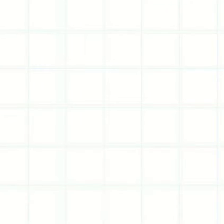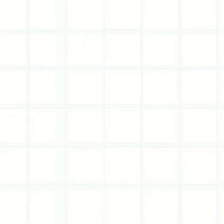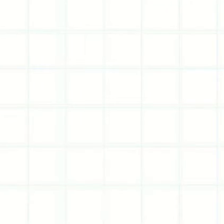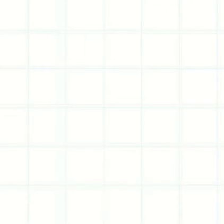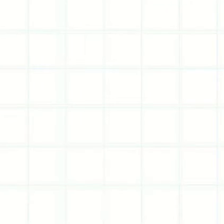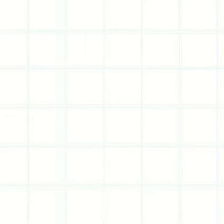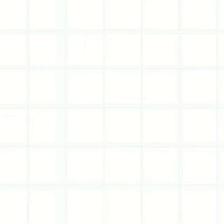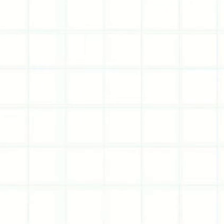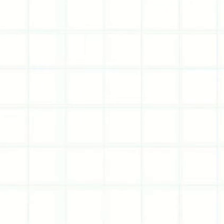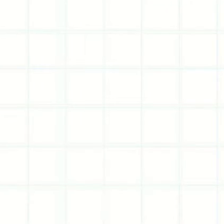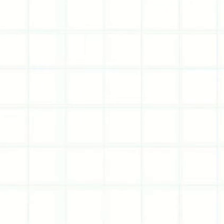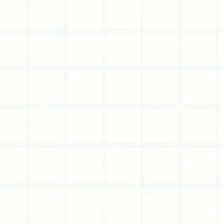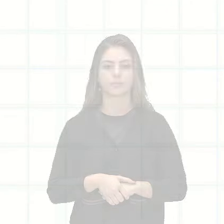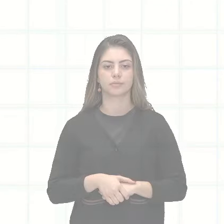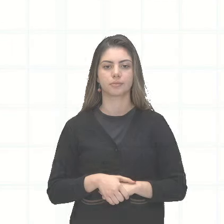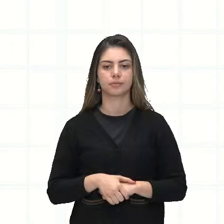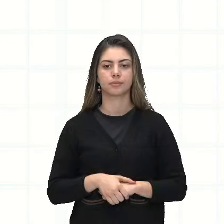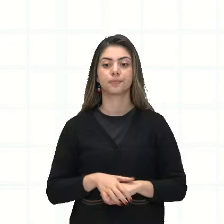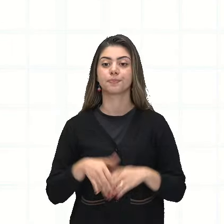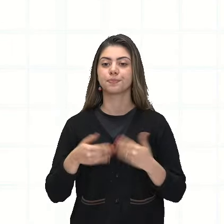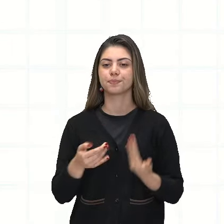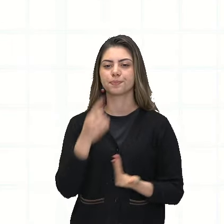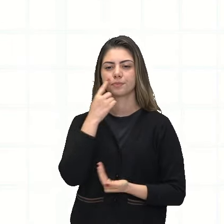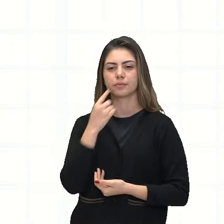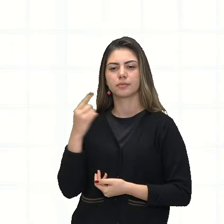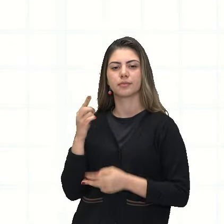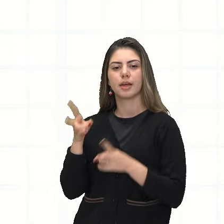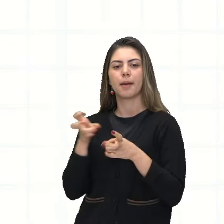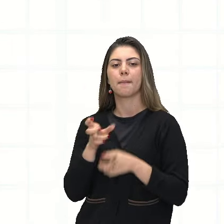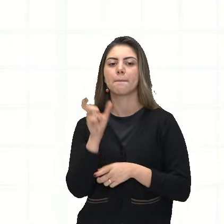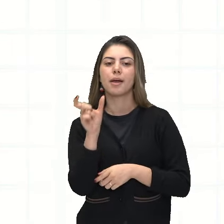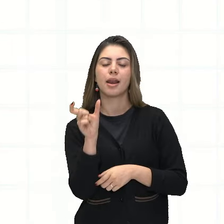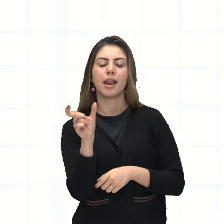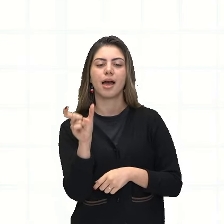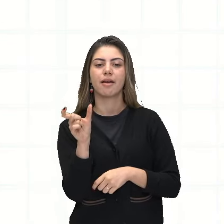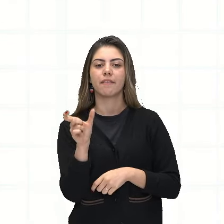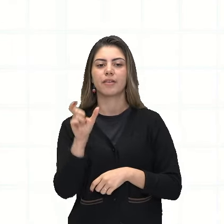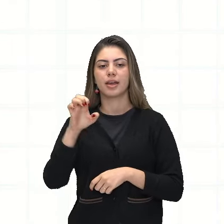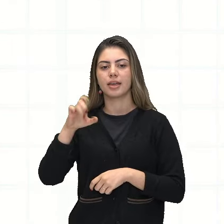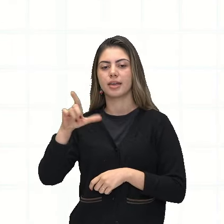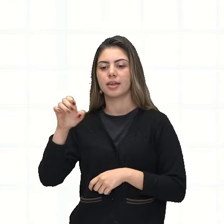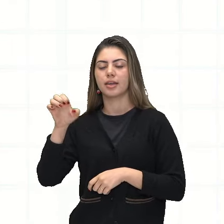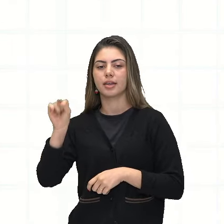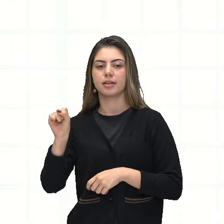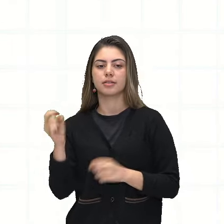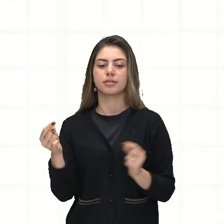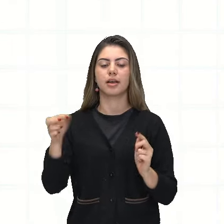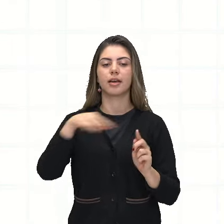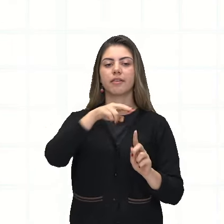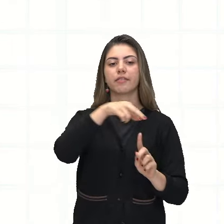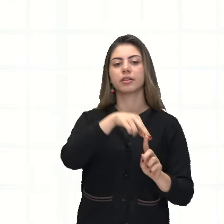retomada às turmas do 8º ano. Então, aqui nós temos esse elemento